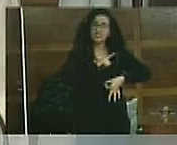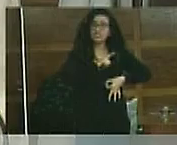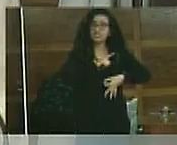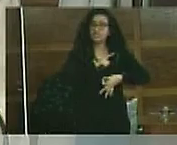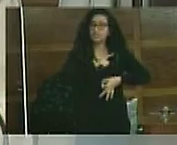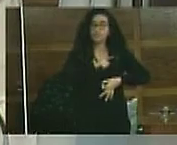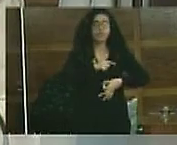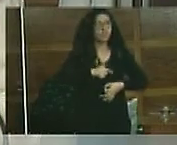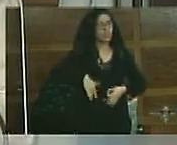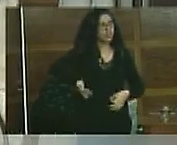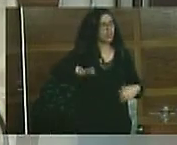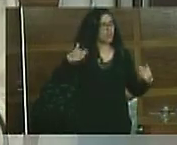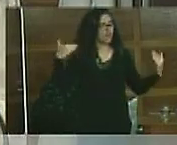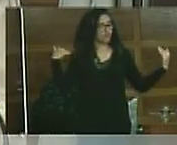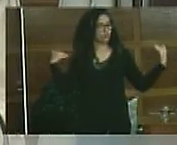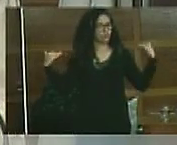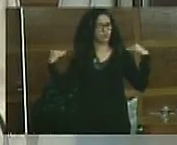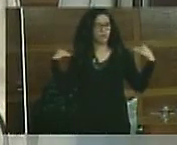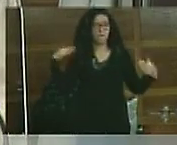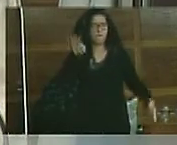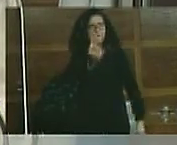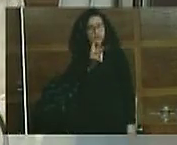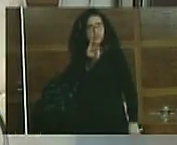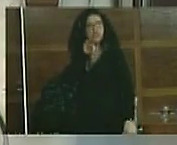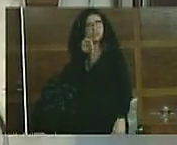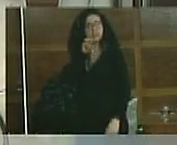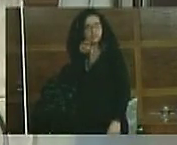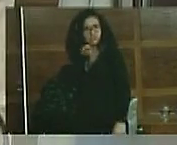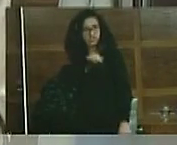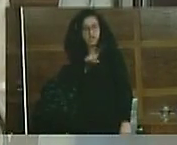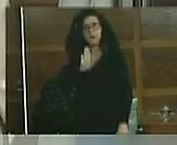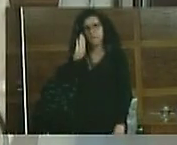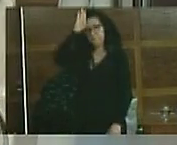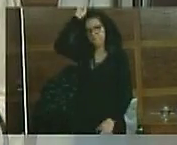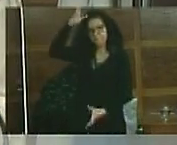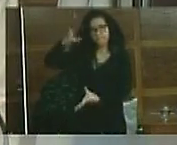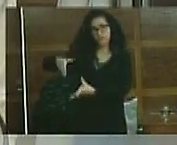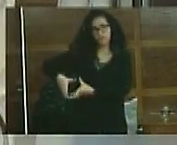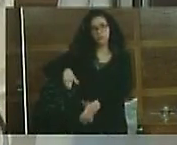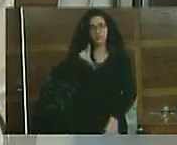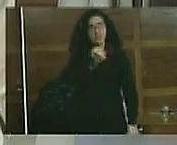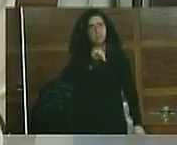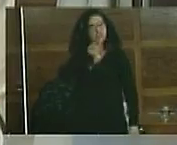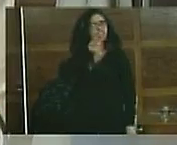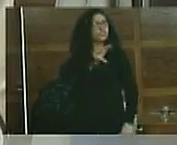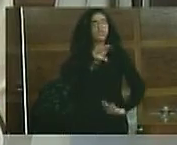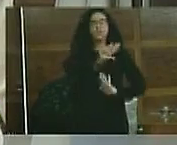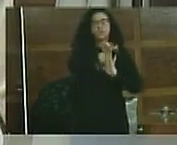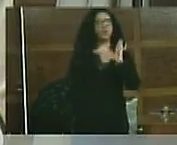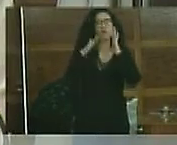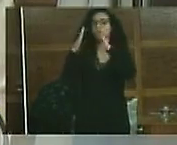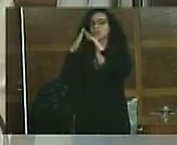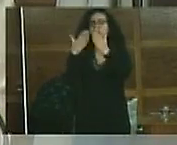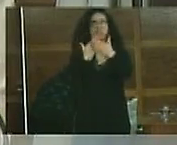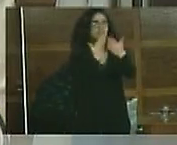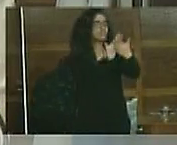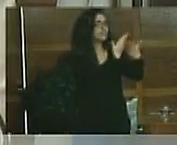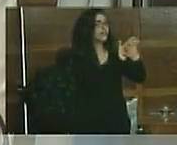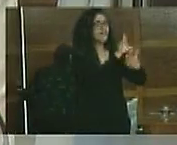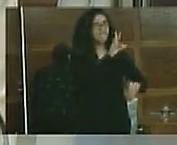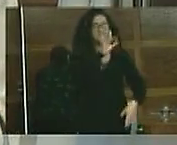tanto o Colégio Naval, quanto a Polícia Militar, o Corpo de Bombeiros, Defesa Civil e todas as escolas vão